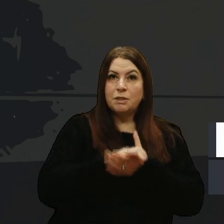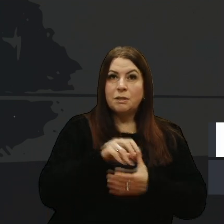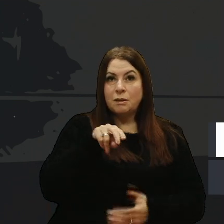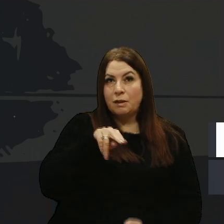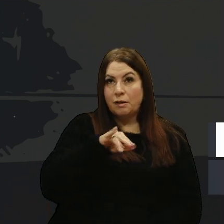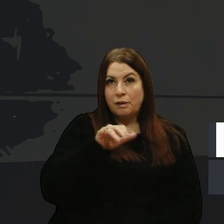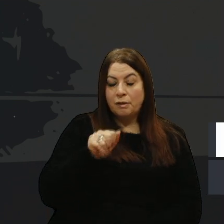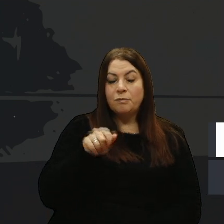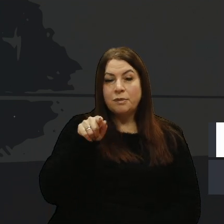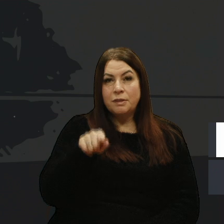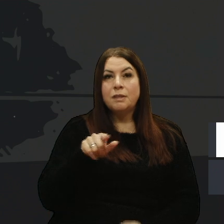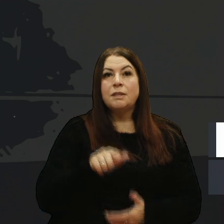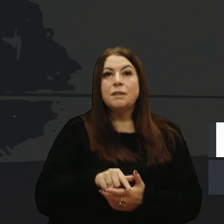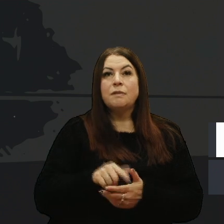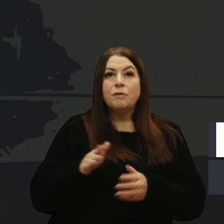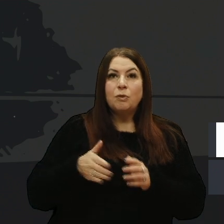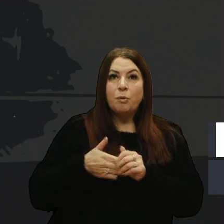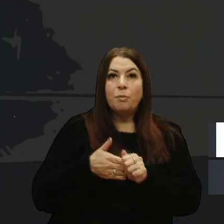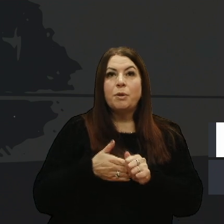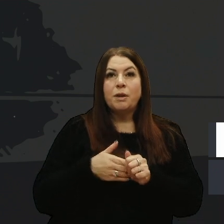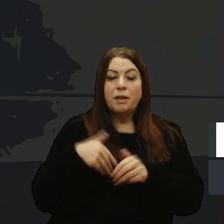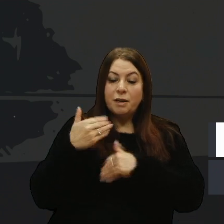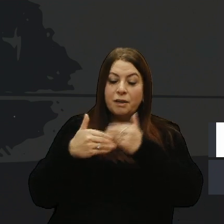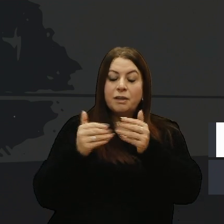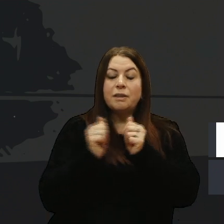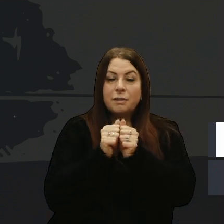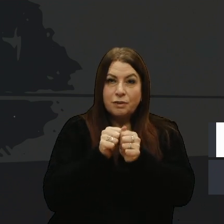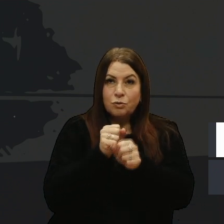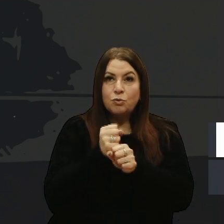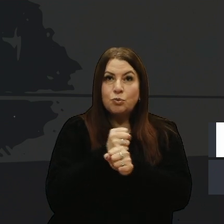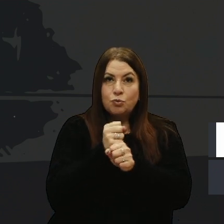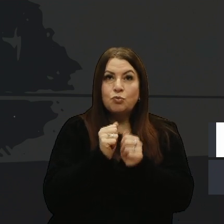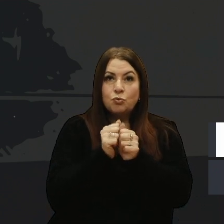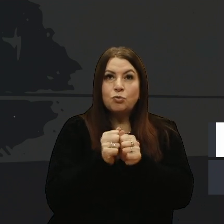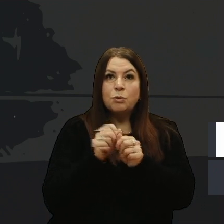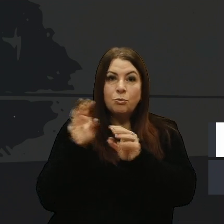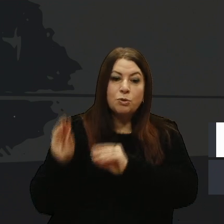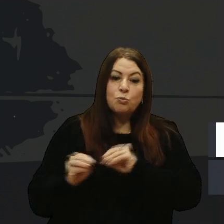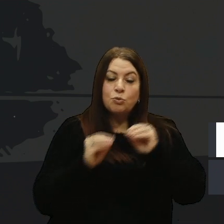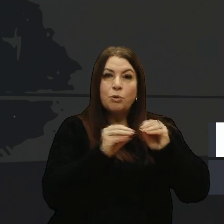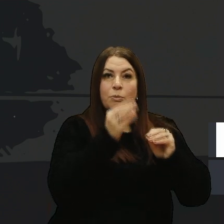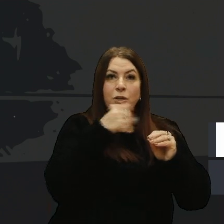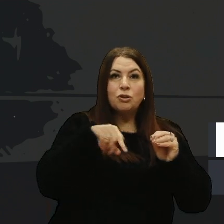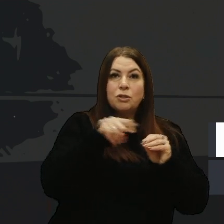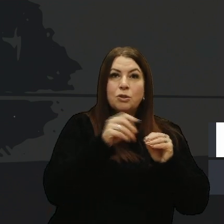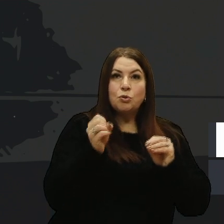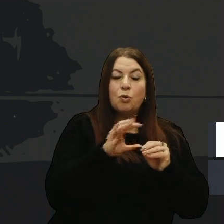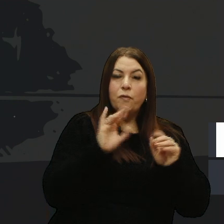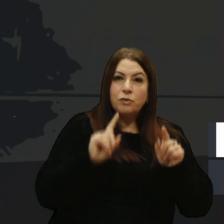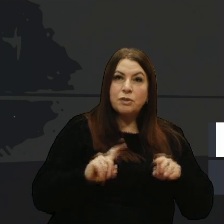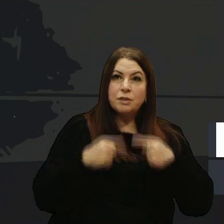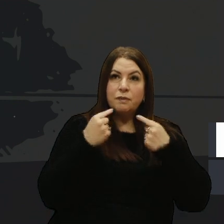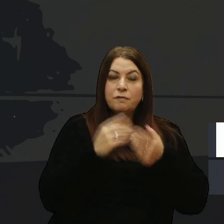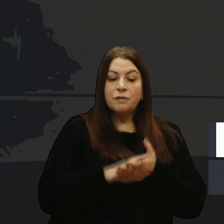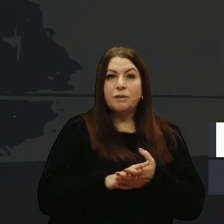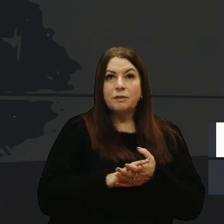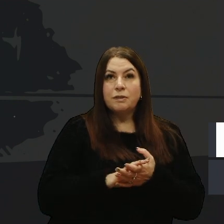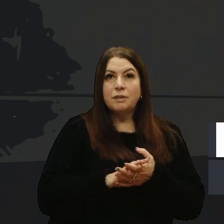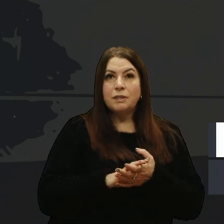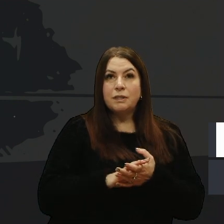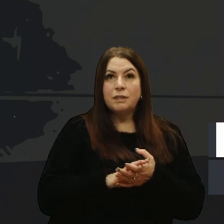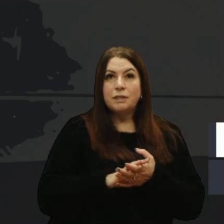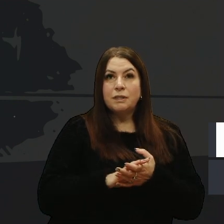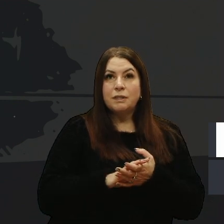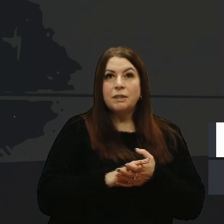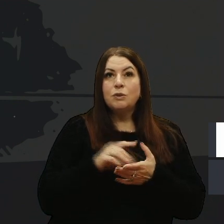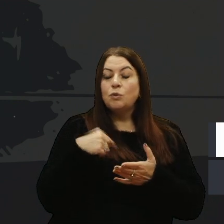Neuza Galaface, que foi a companheira de jornada, e mais tarde se mudou para Caxias em busca de novos desafios, nesse que